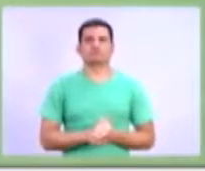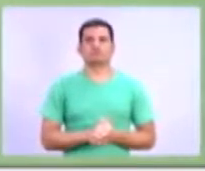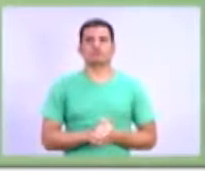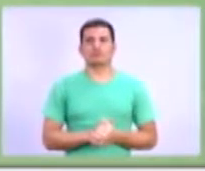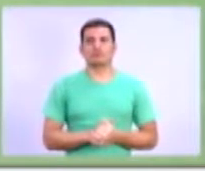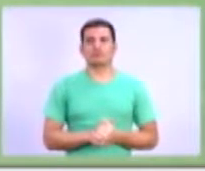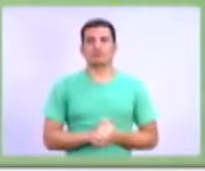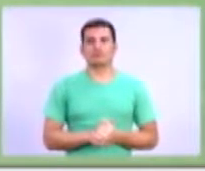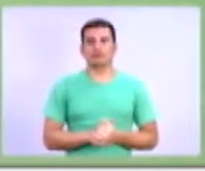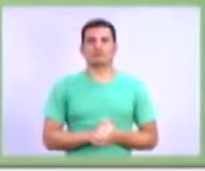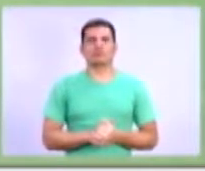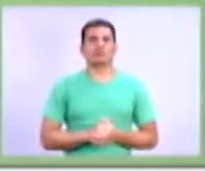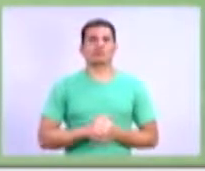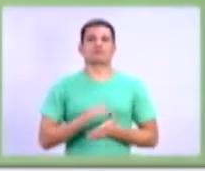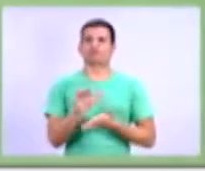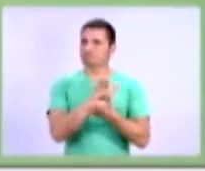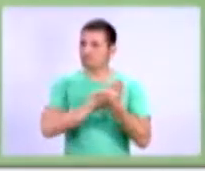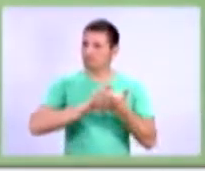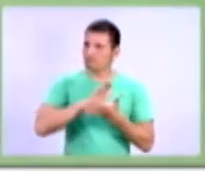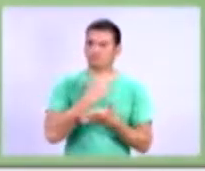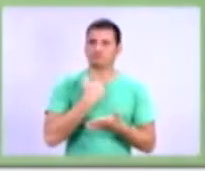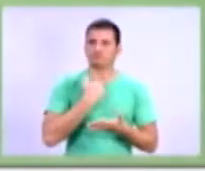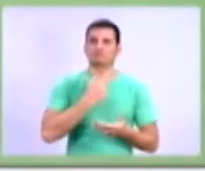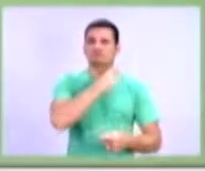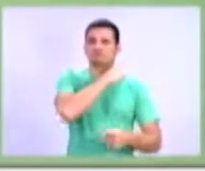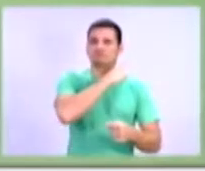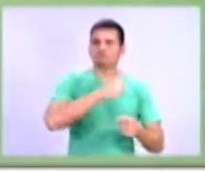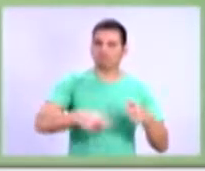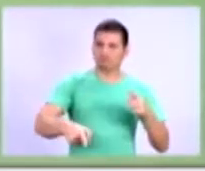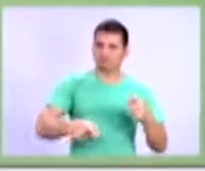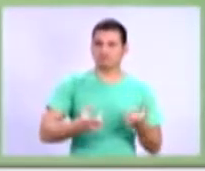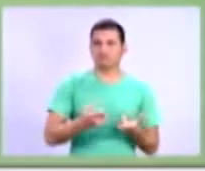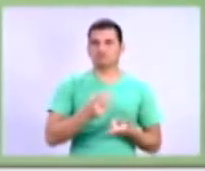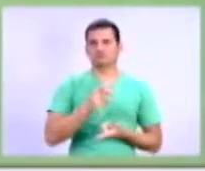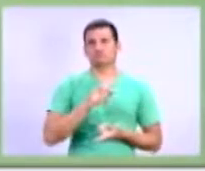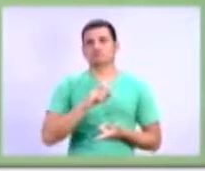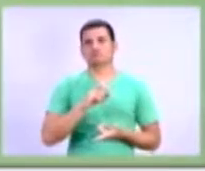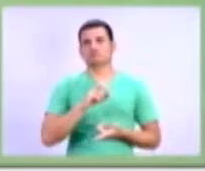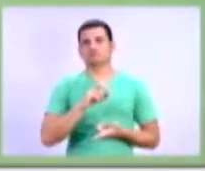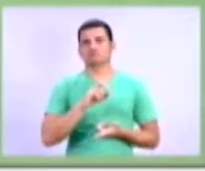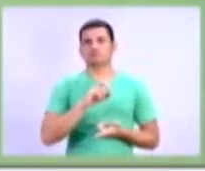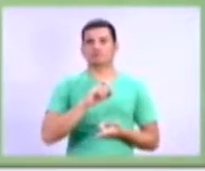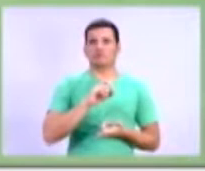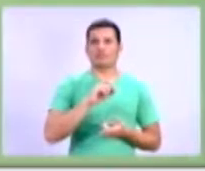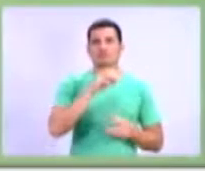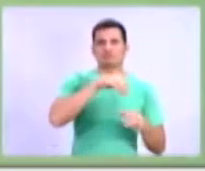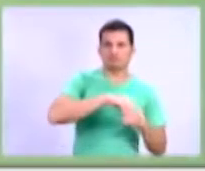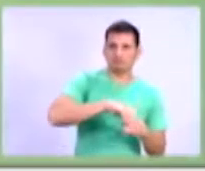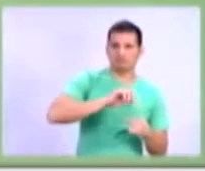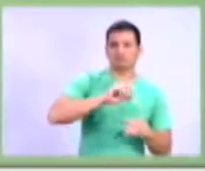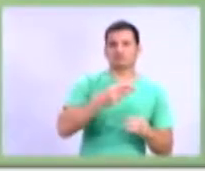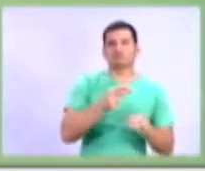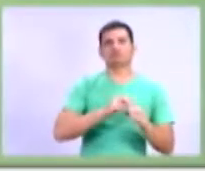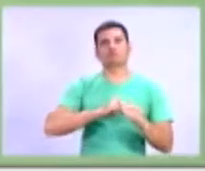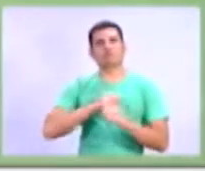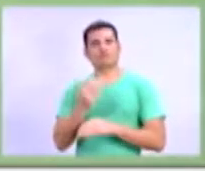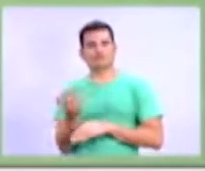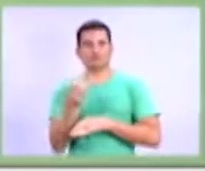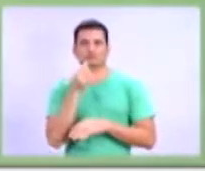ser impedido por forças internas ou por forças externas ao